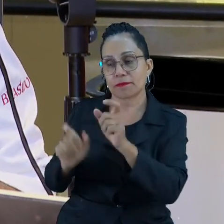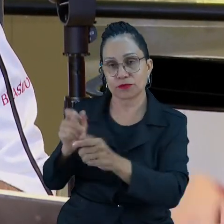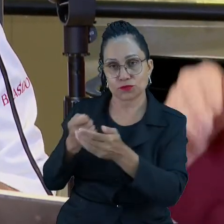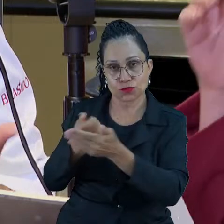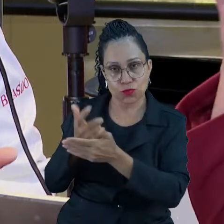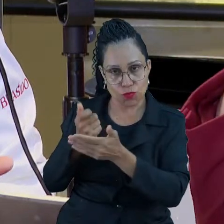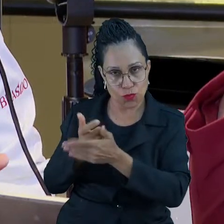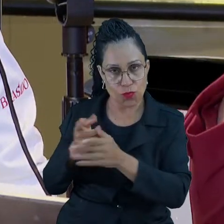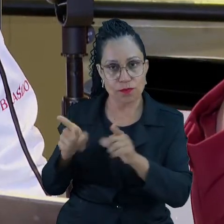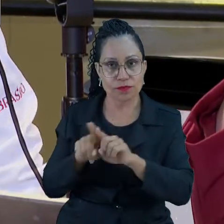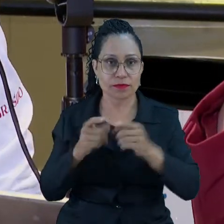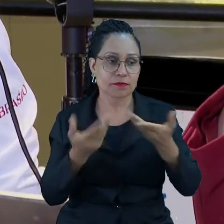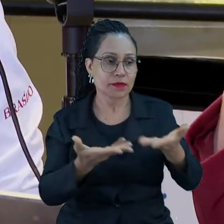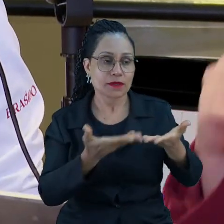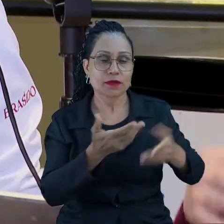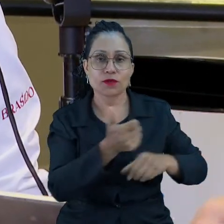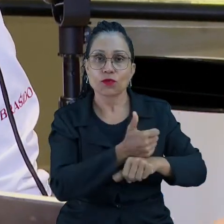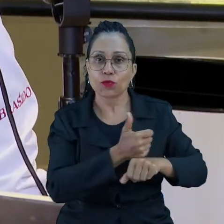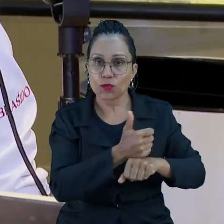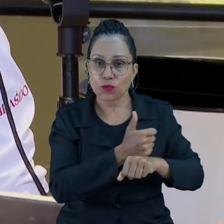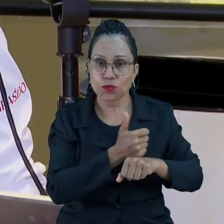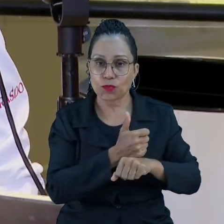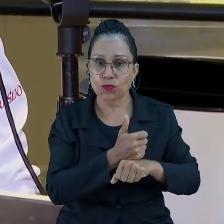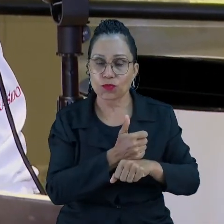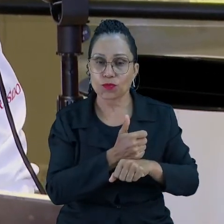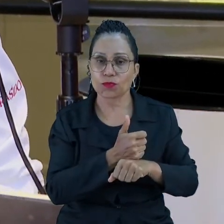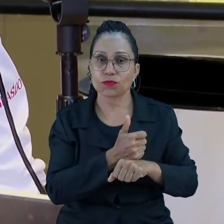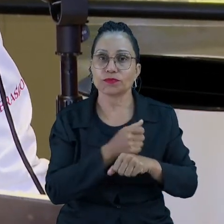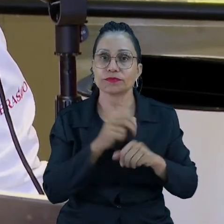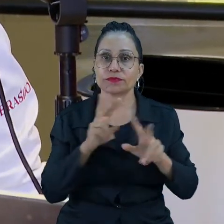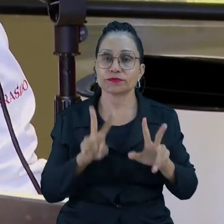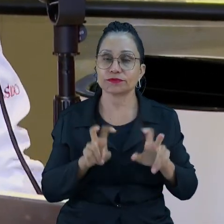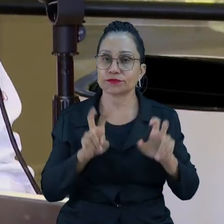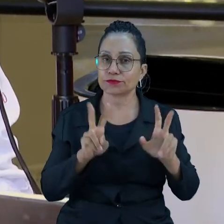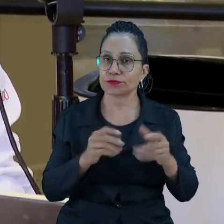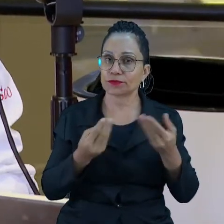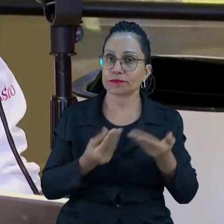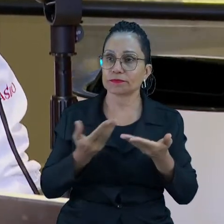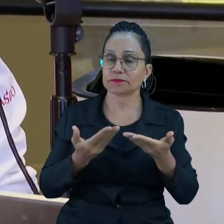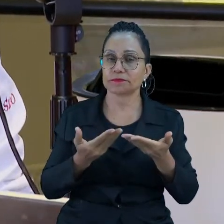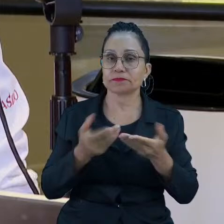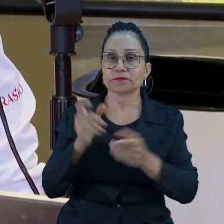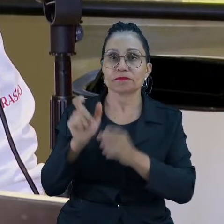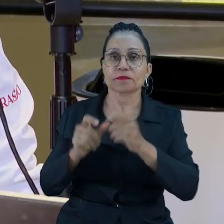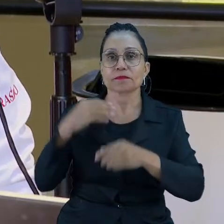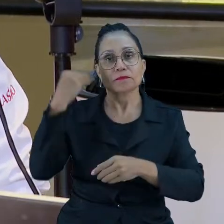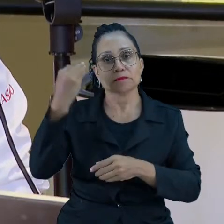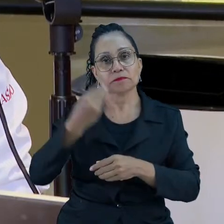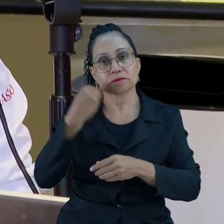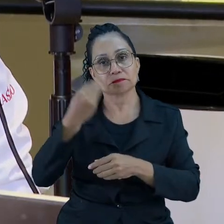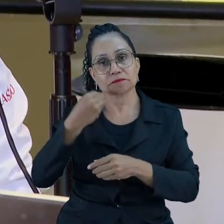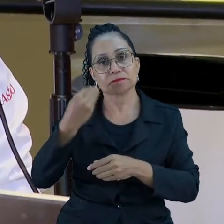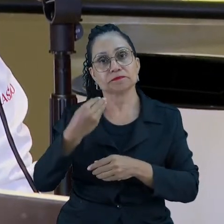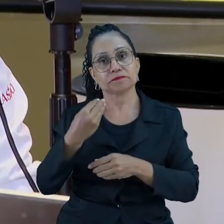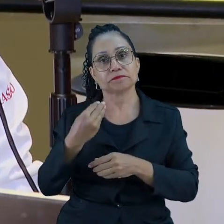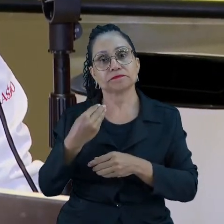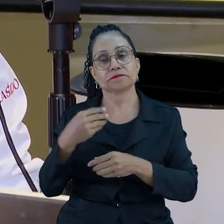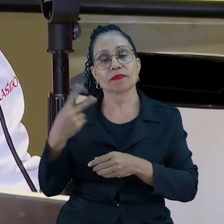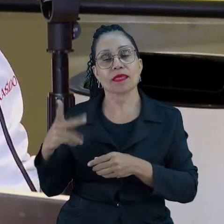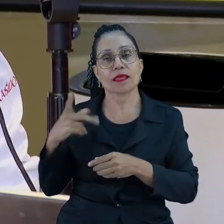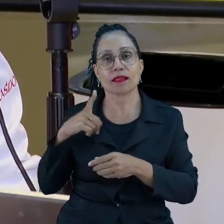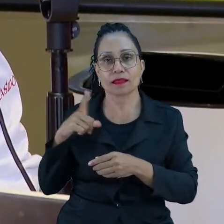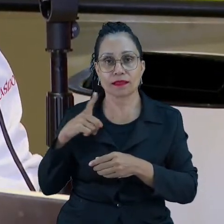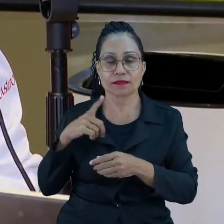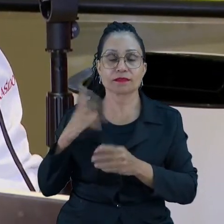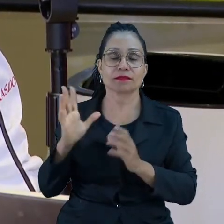nossos colaboradores com essas milhares de pessoas que vão para essa experiência, ela que tem conduzido